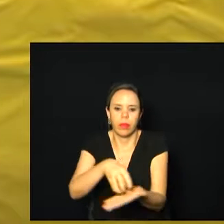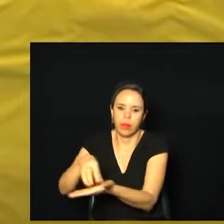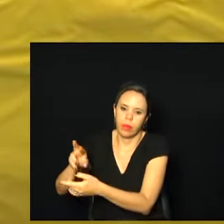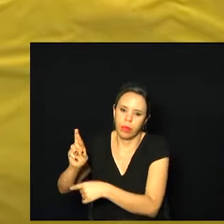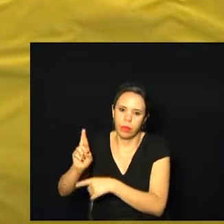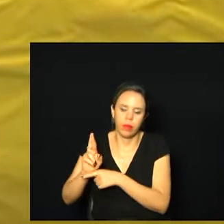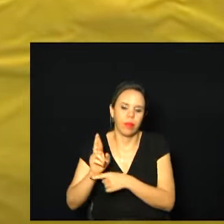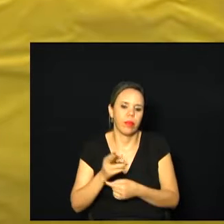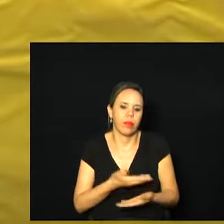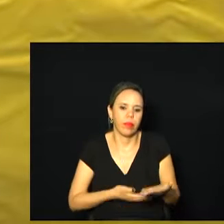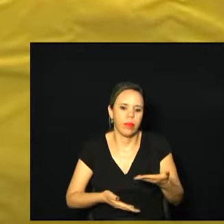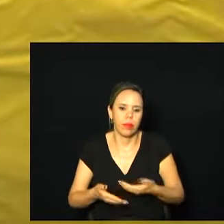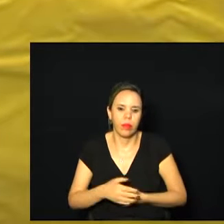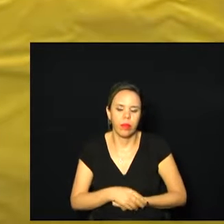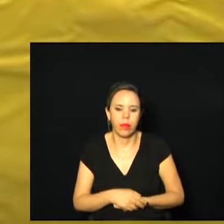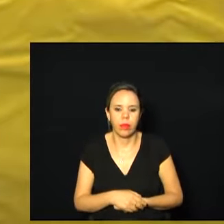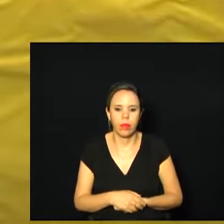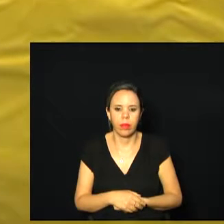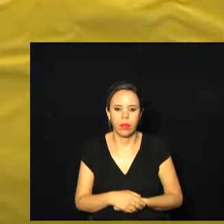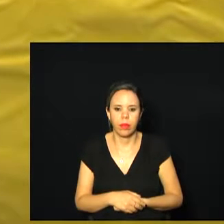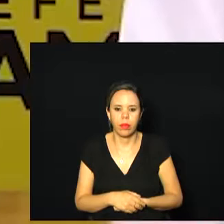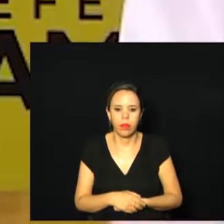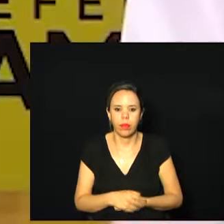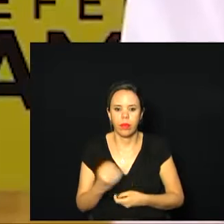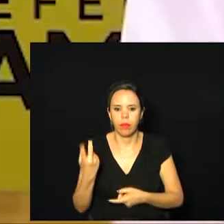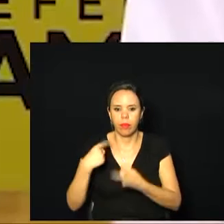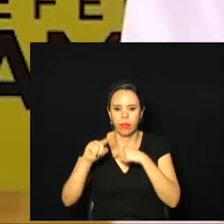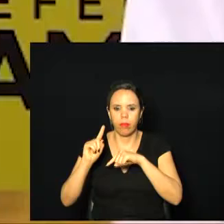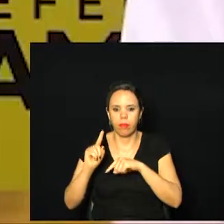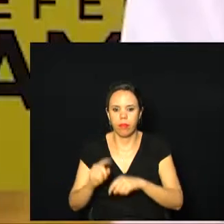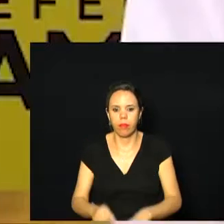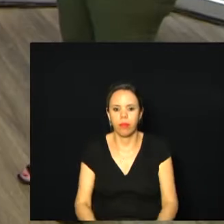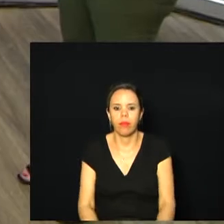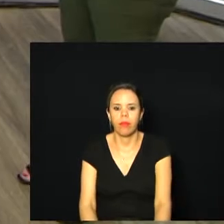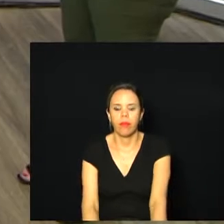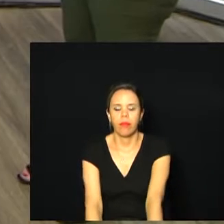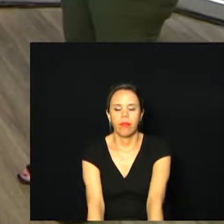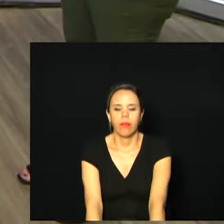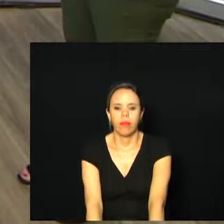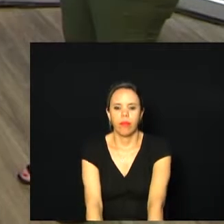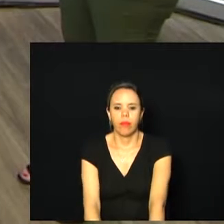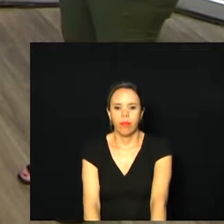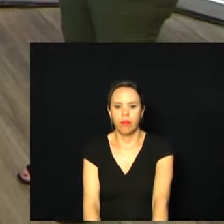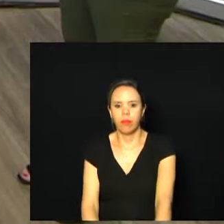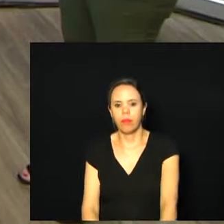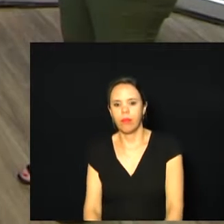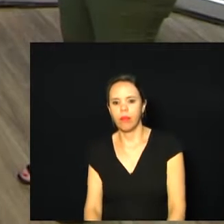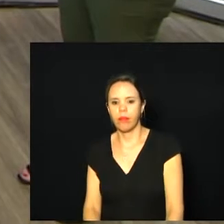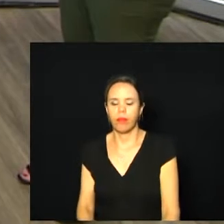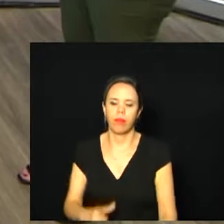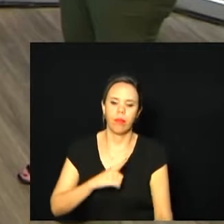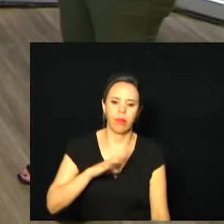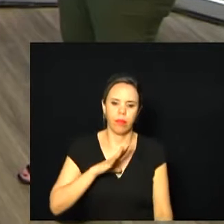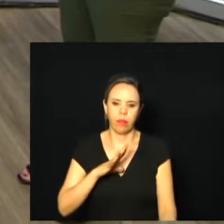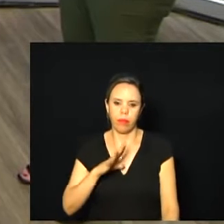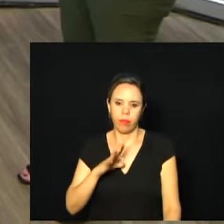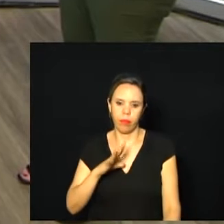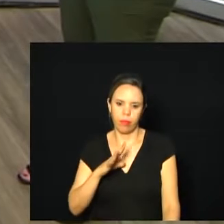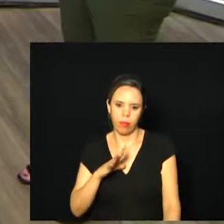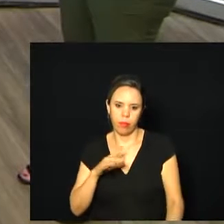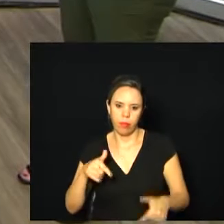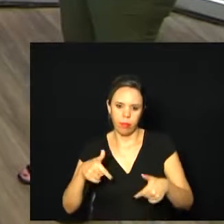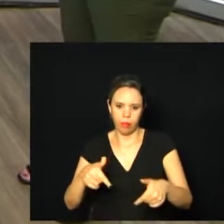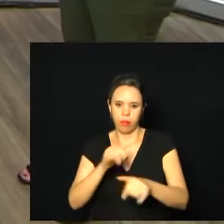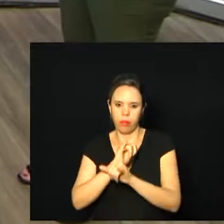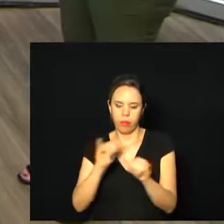representantes envolvidos, será de muito sucesso. Gabriel, então a gente vai ter na cidade, além da ação que eu